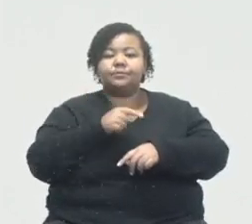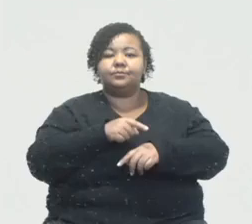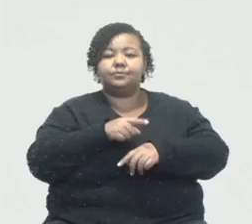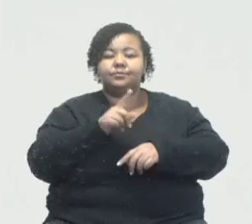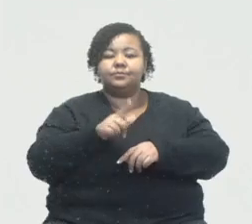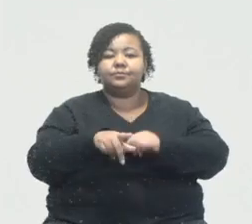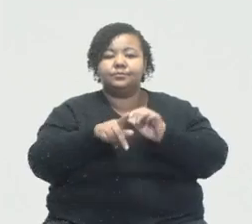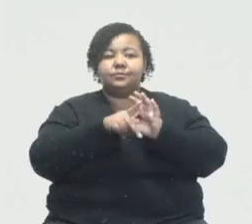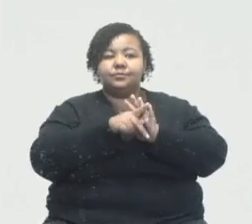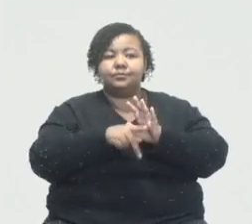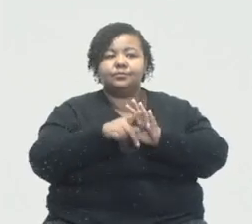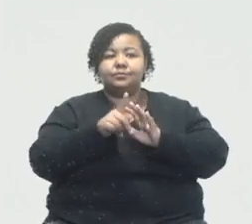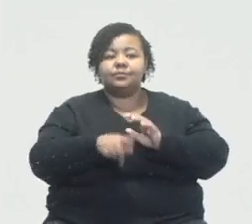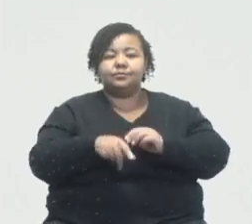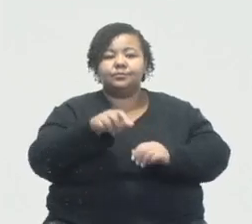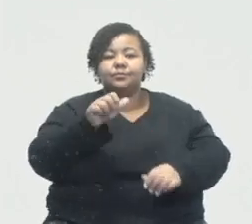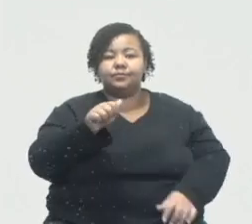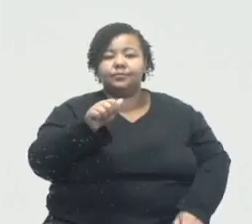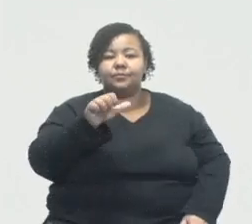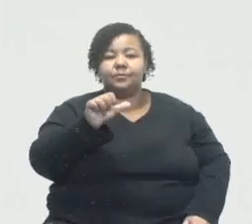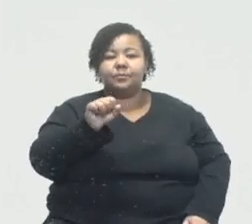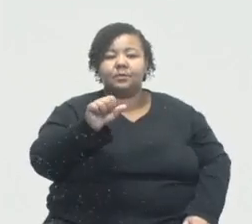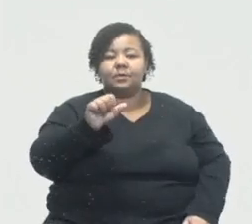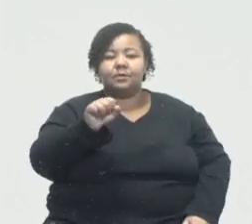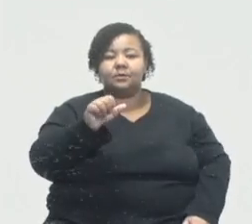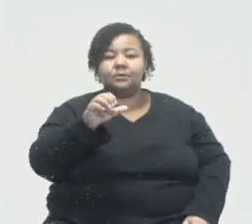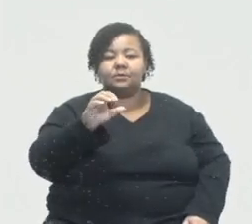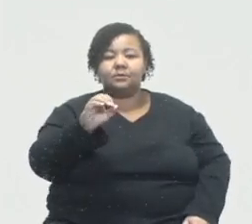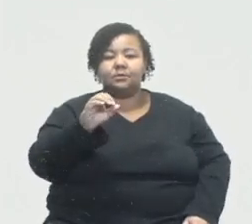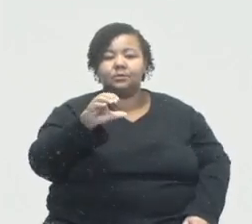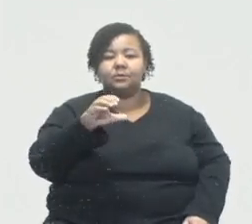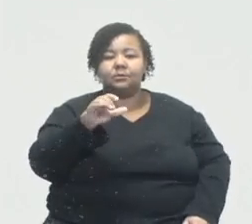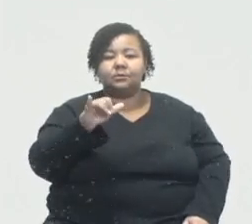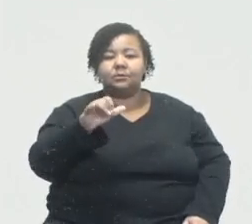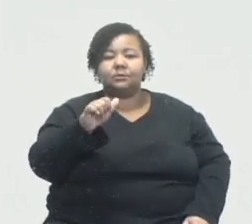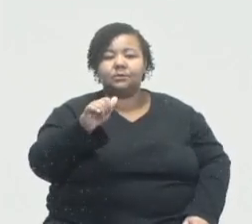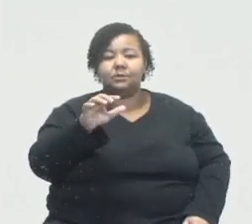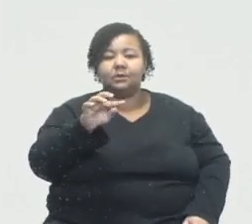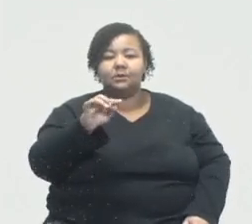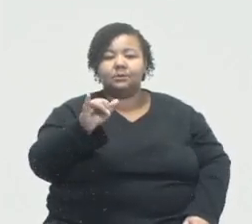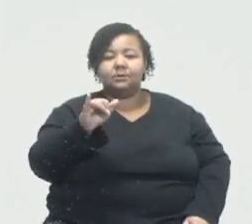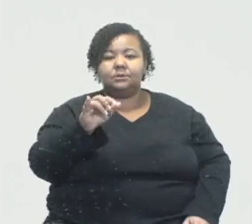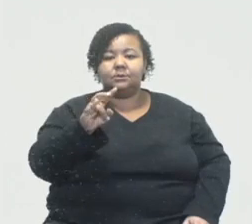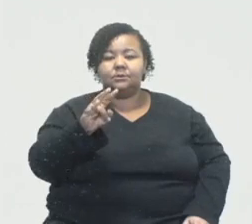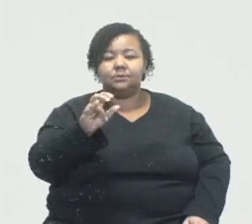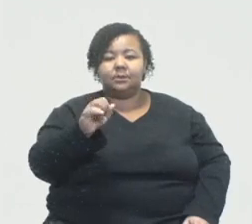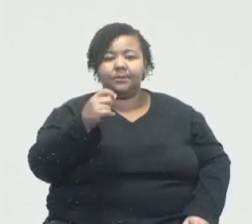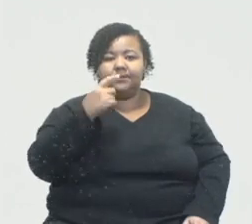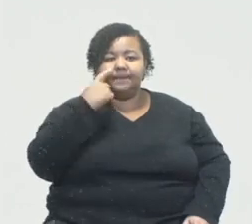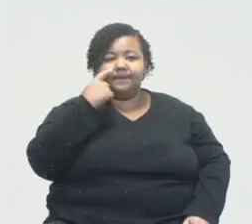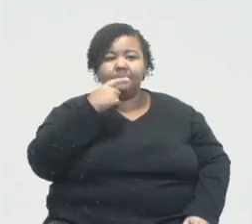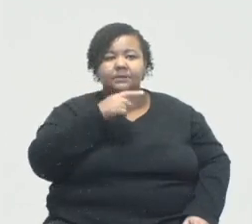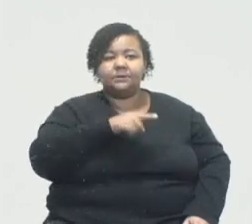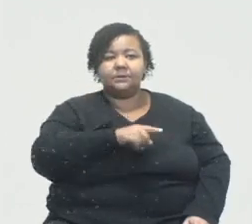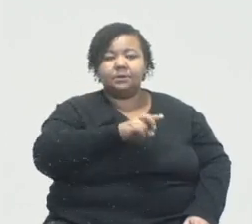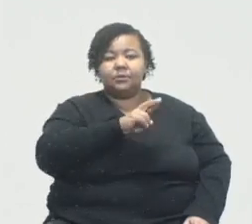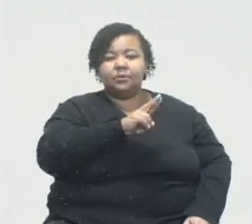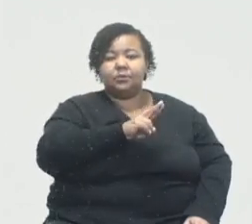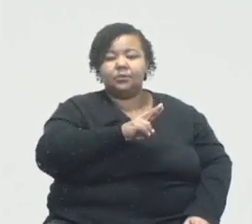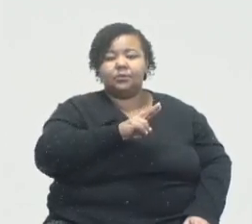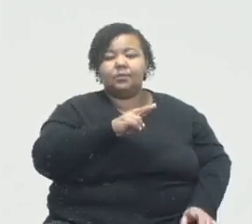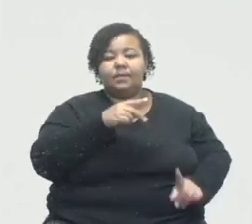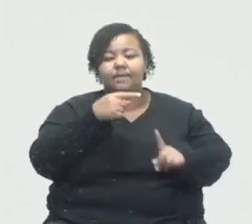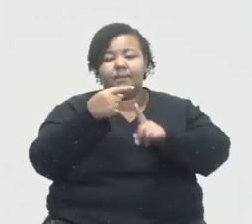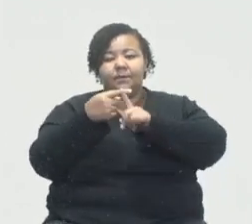propriedade associativa. Então, veja aqui que nós temos os vetores U e V. Então, realizando a adição do U